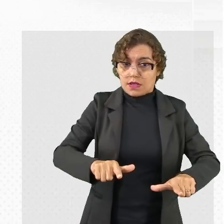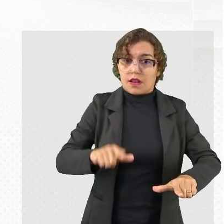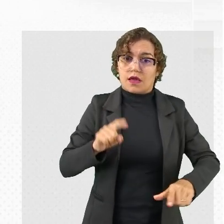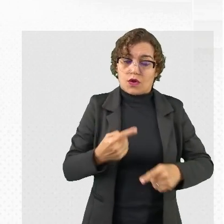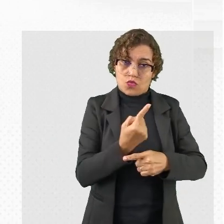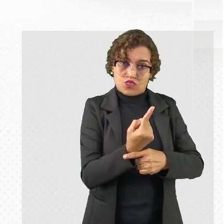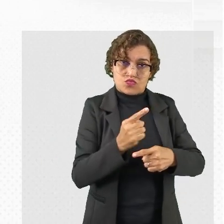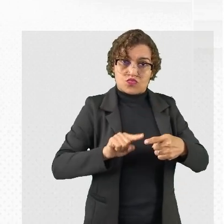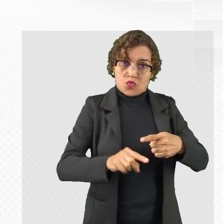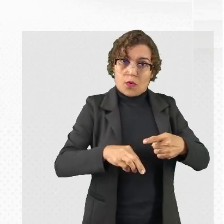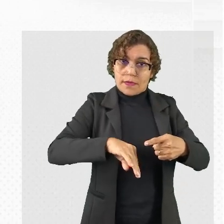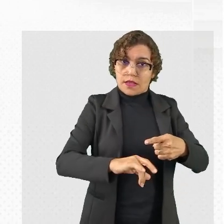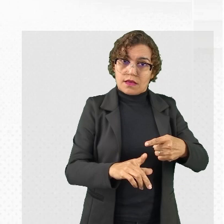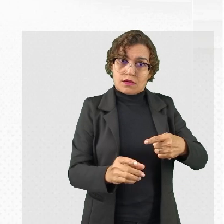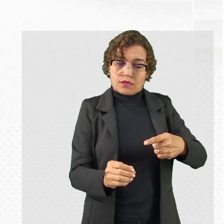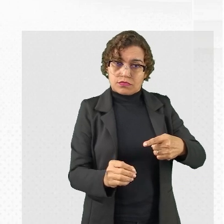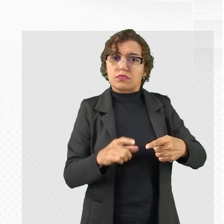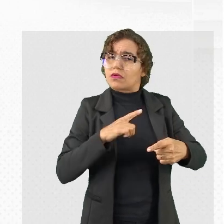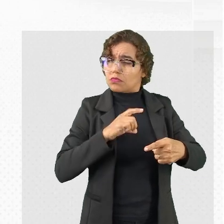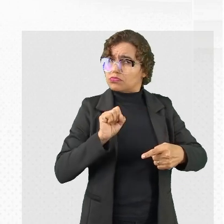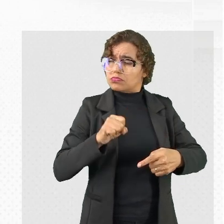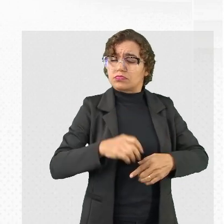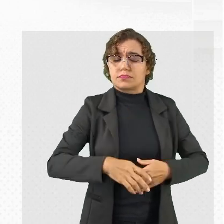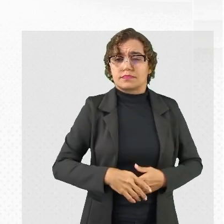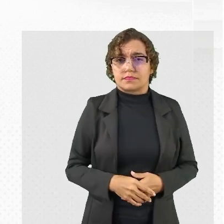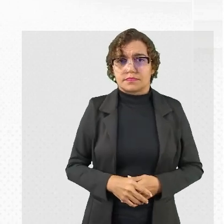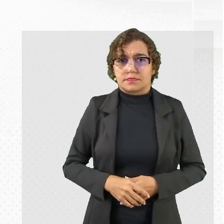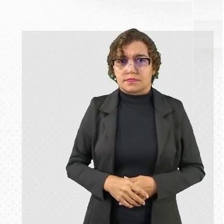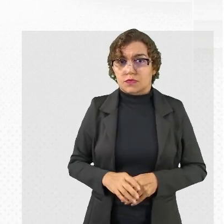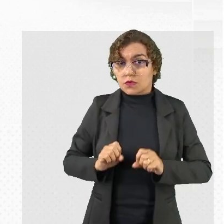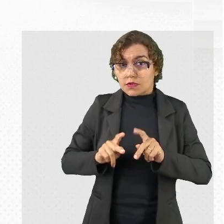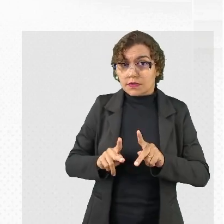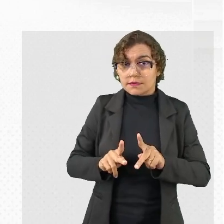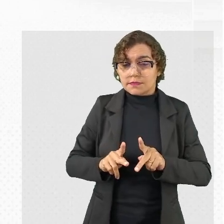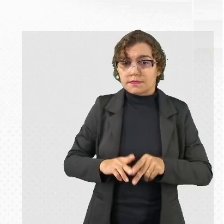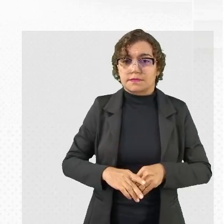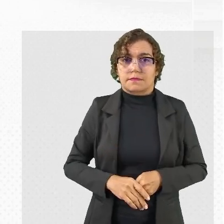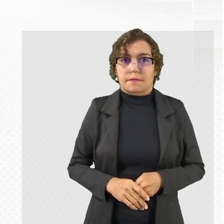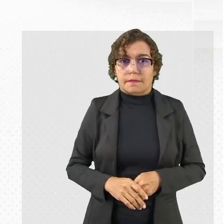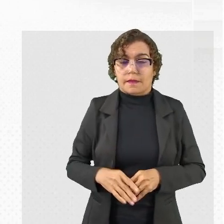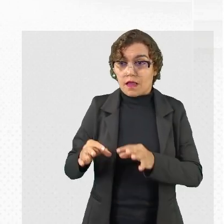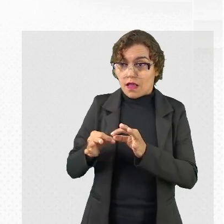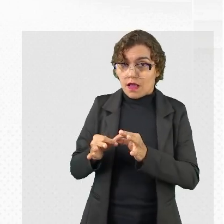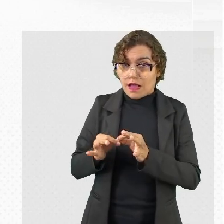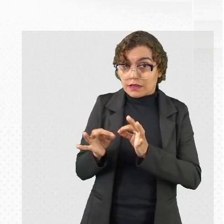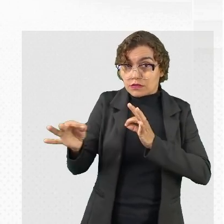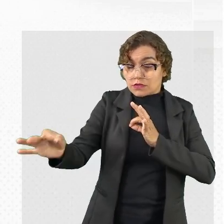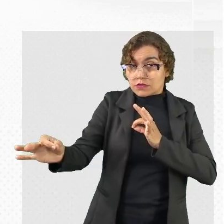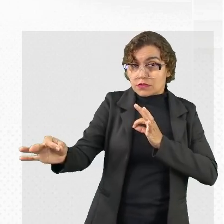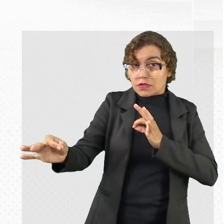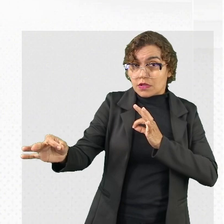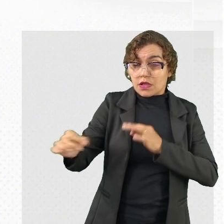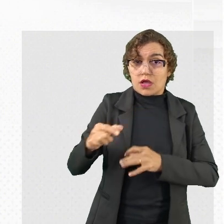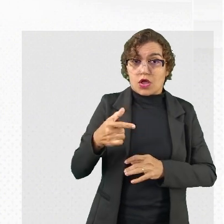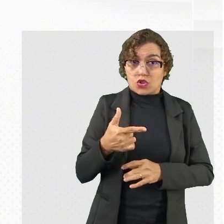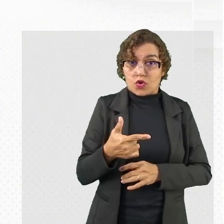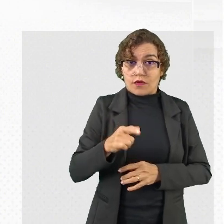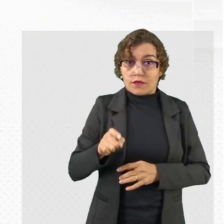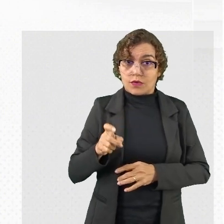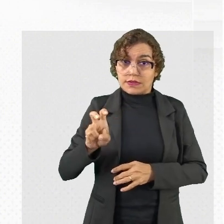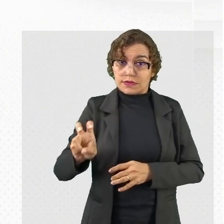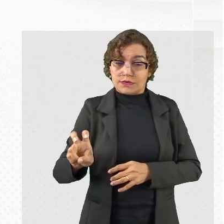milhão. Temos bem aqui, ó. Certo? A distância é 2,5.